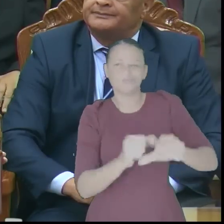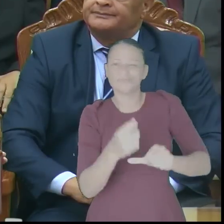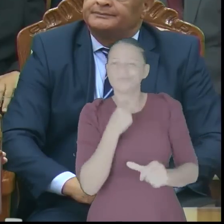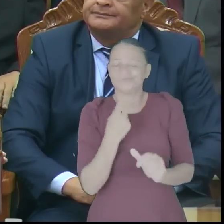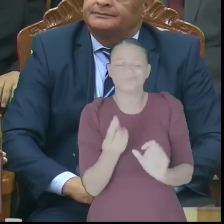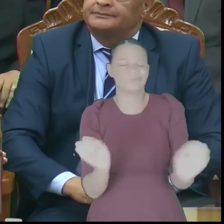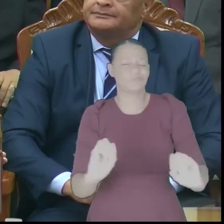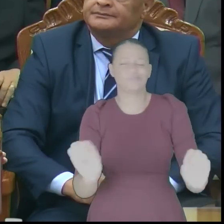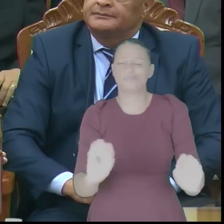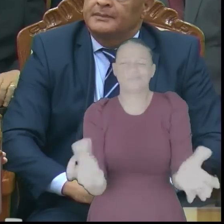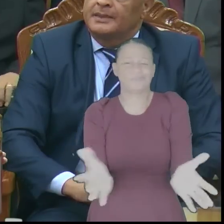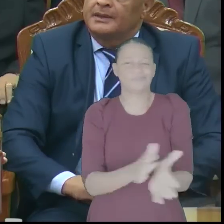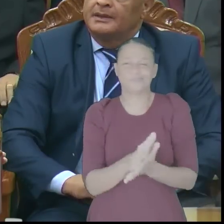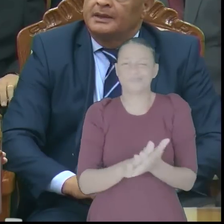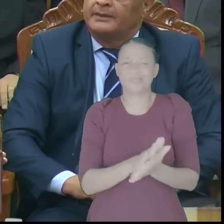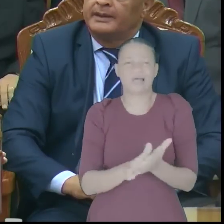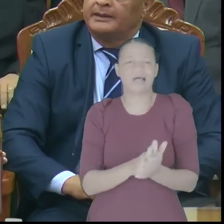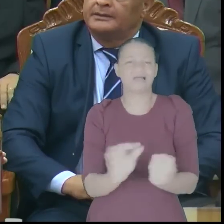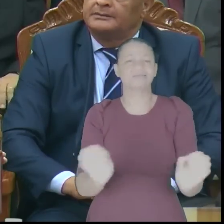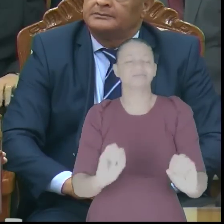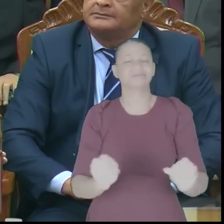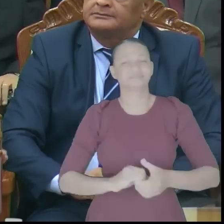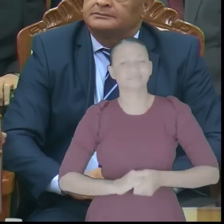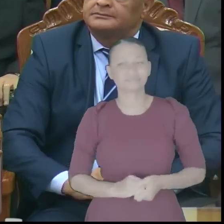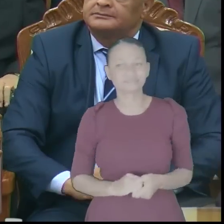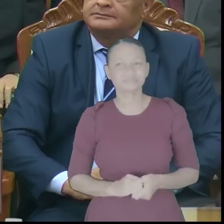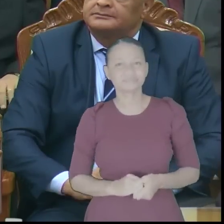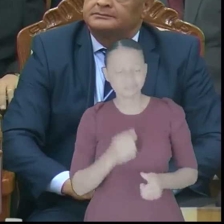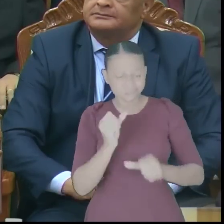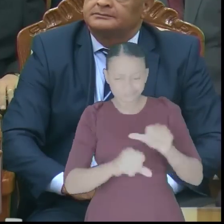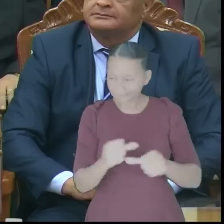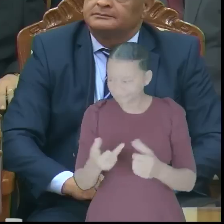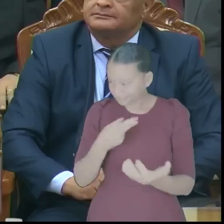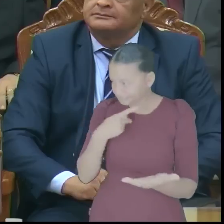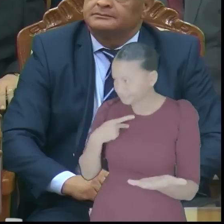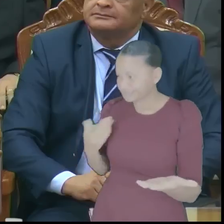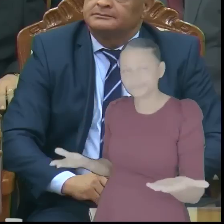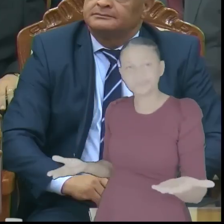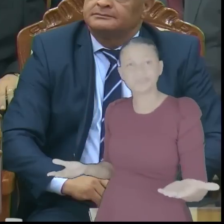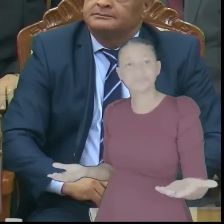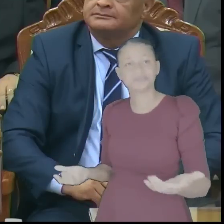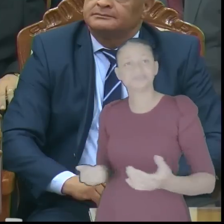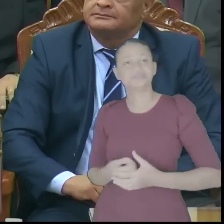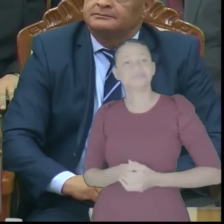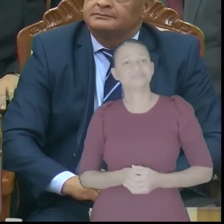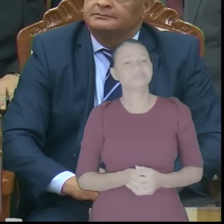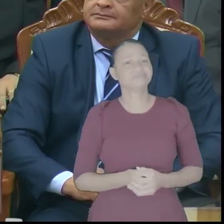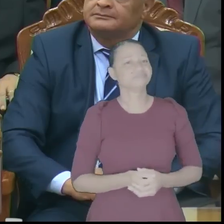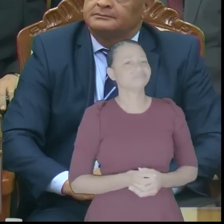Direito de herdeiro ninguém muda. Muda, pastor? Muda não.